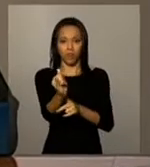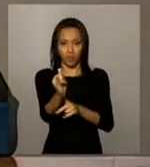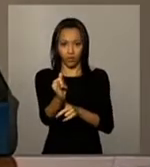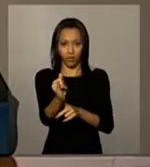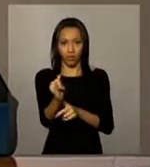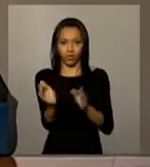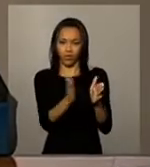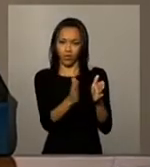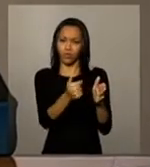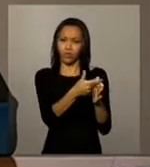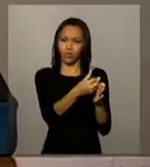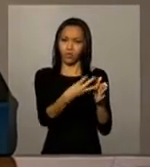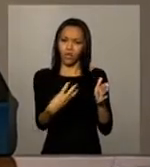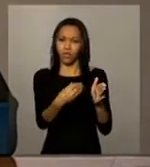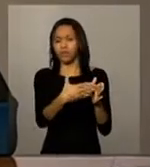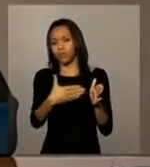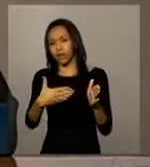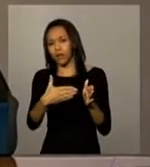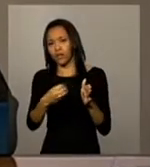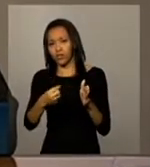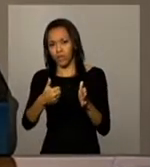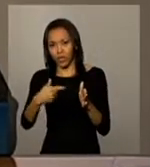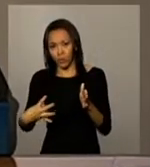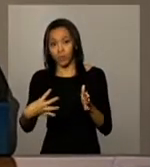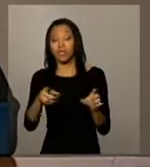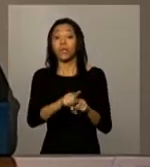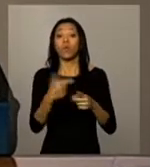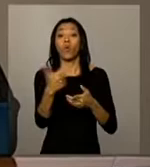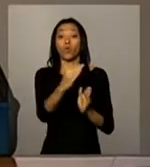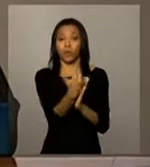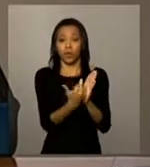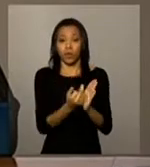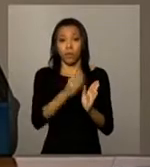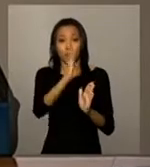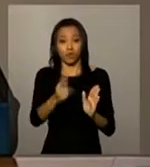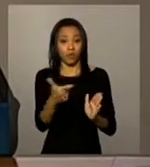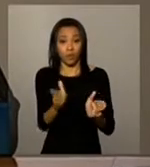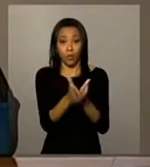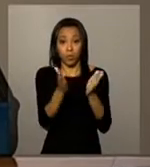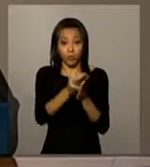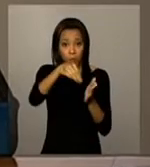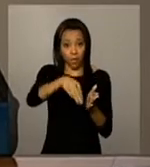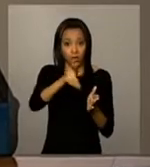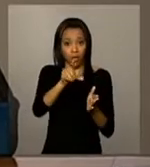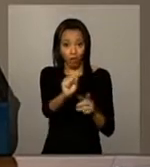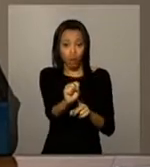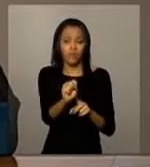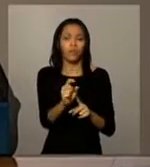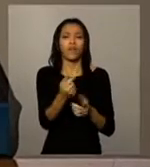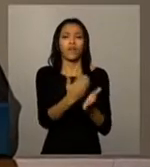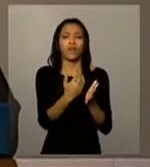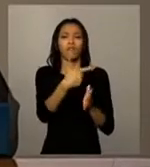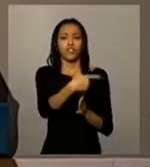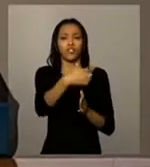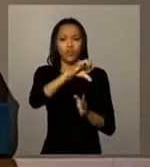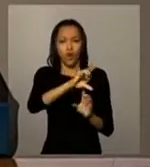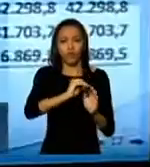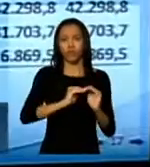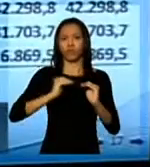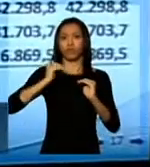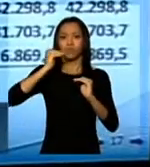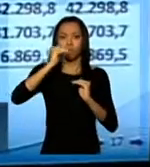entre 2013 e 2014. No Brasil Sem Miséria, no desenvolvimento social, passa de 29.600